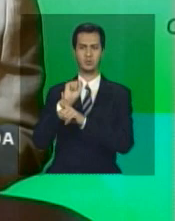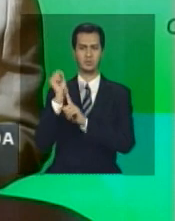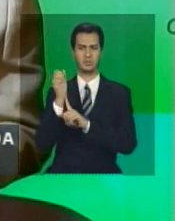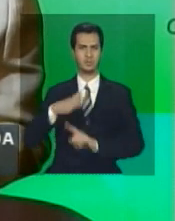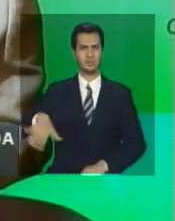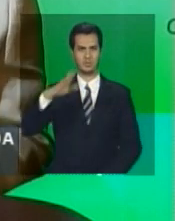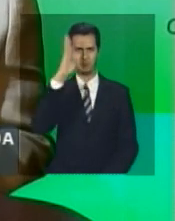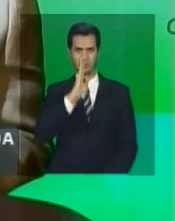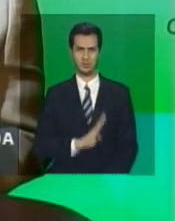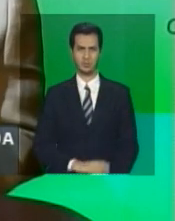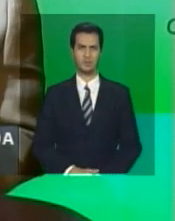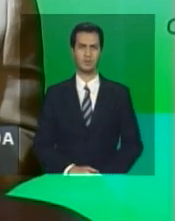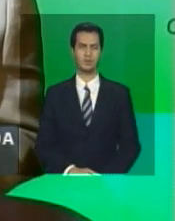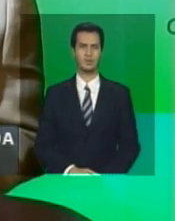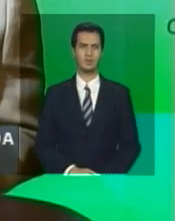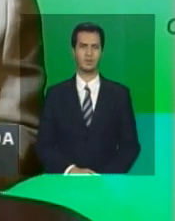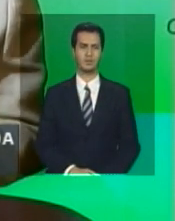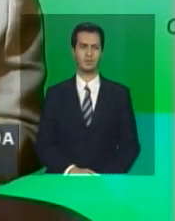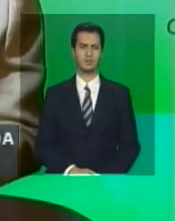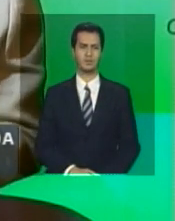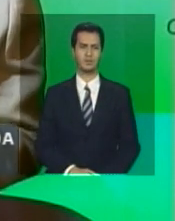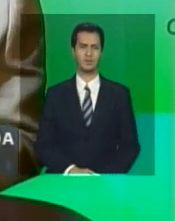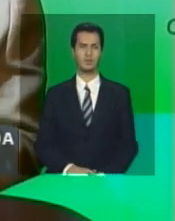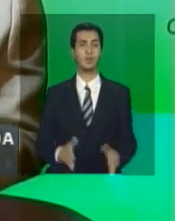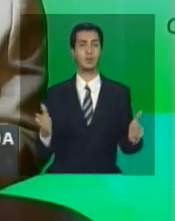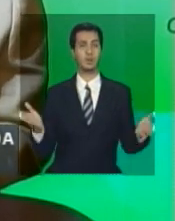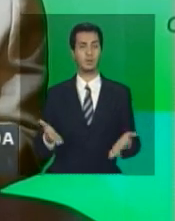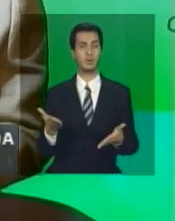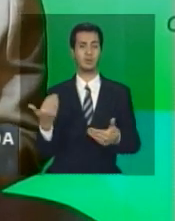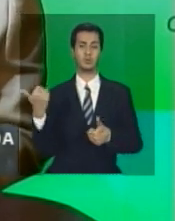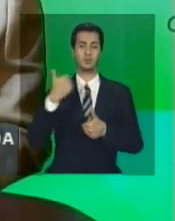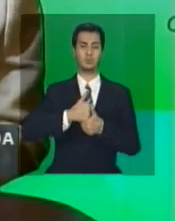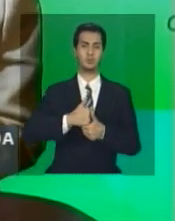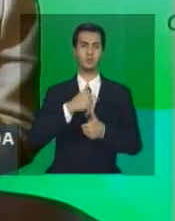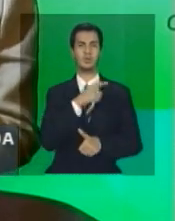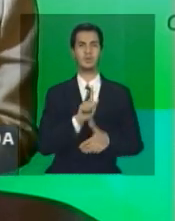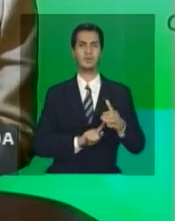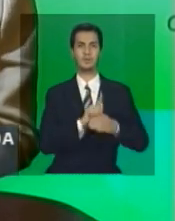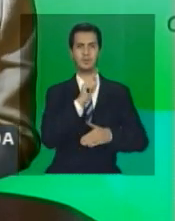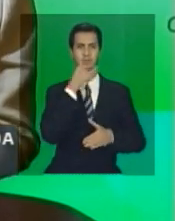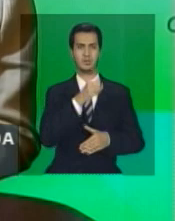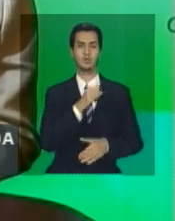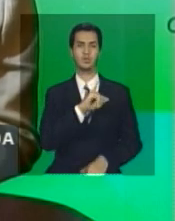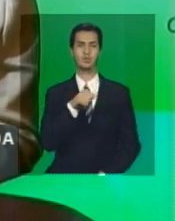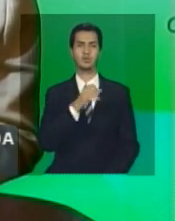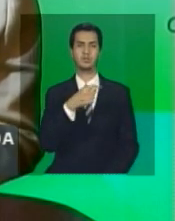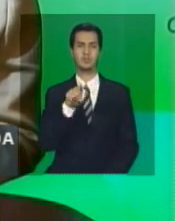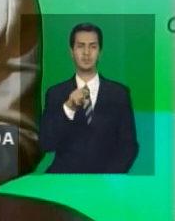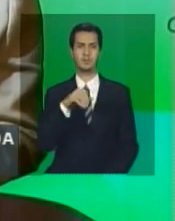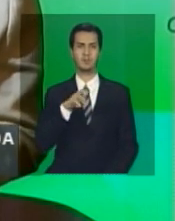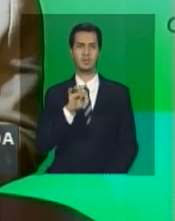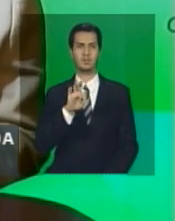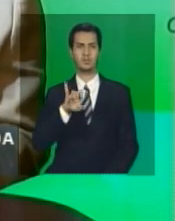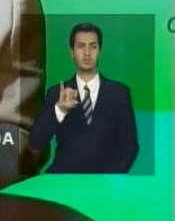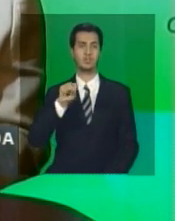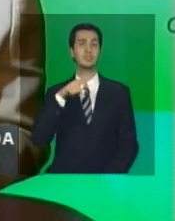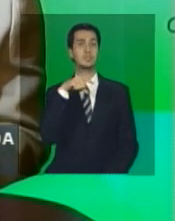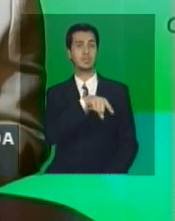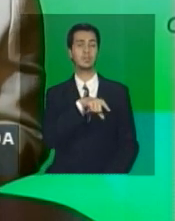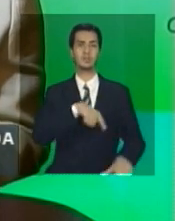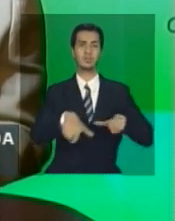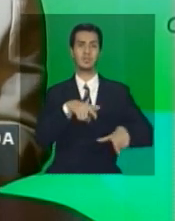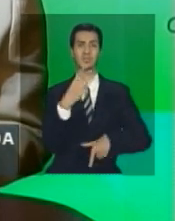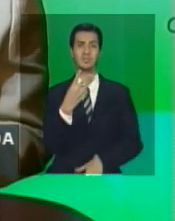de hoje, como diretor de gás e energia, estará José Alcides Santoro Martins, com 32 anos de Petrobras, que até